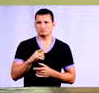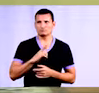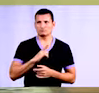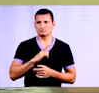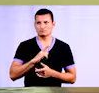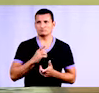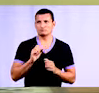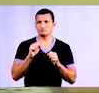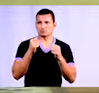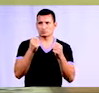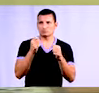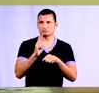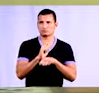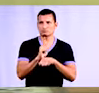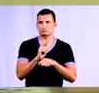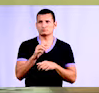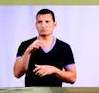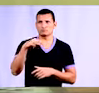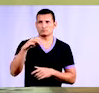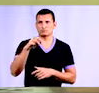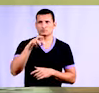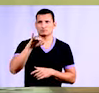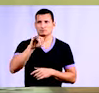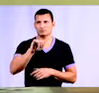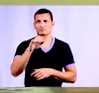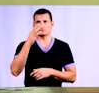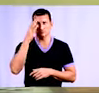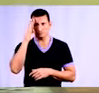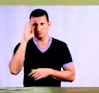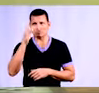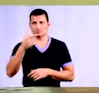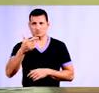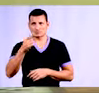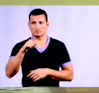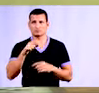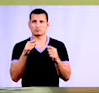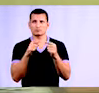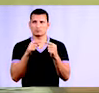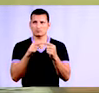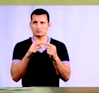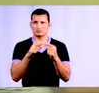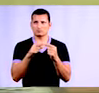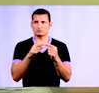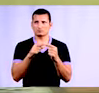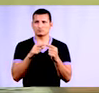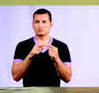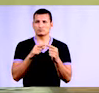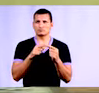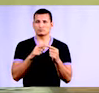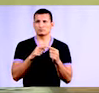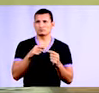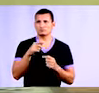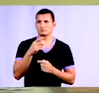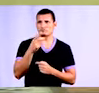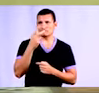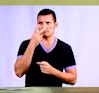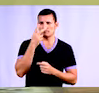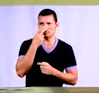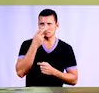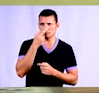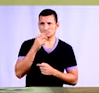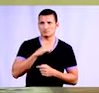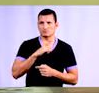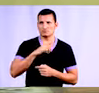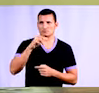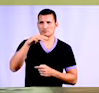e poderosa de gerência de memória em que as memórias principal e secundária são combinadas, olha aí, dando ao usuário a ilusão de existir uma